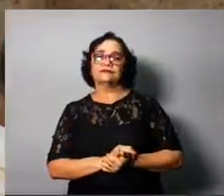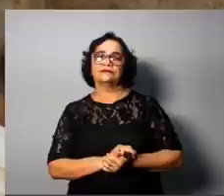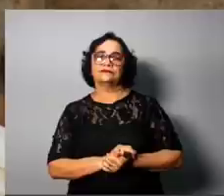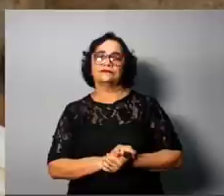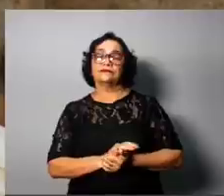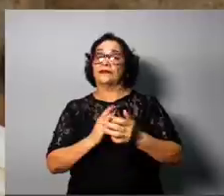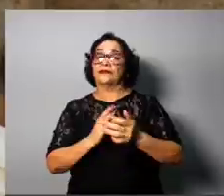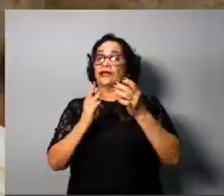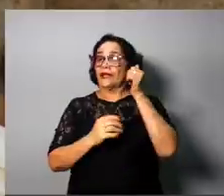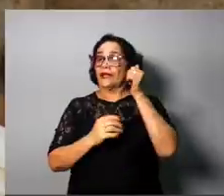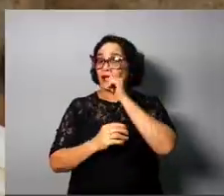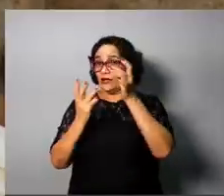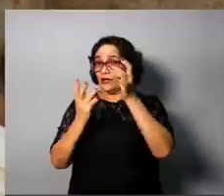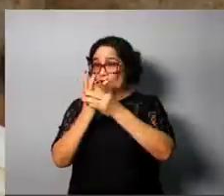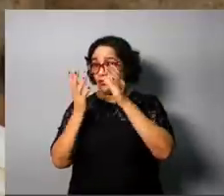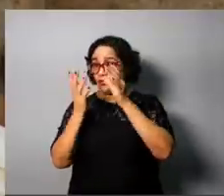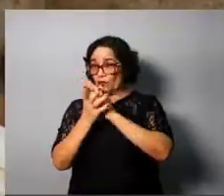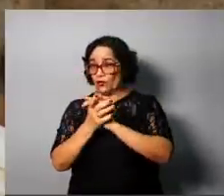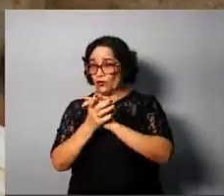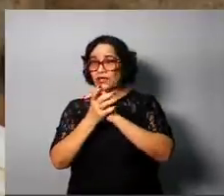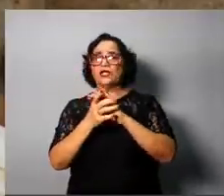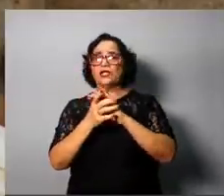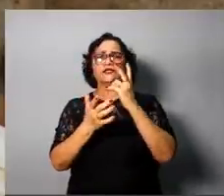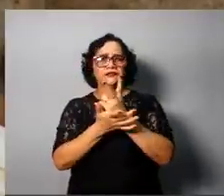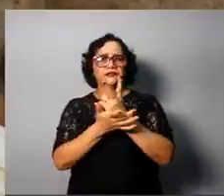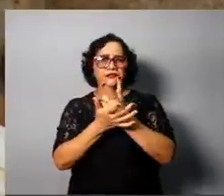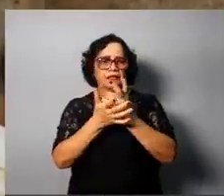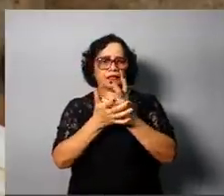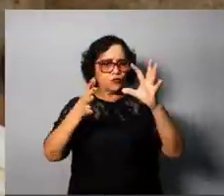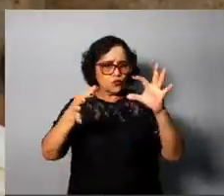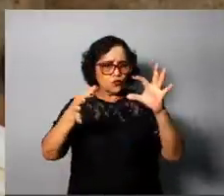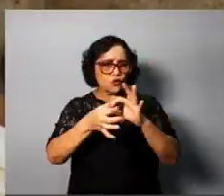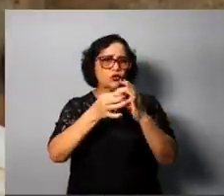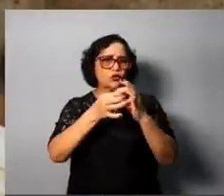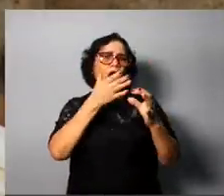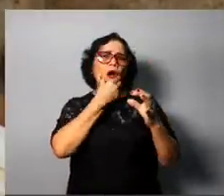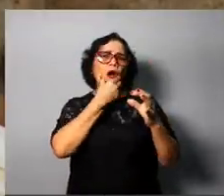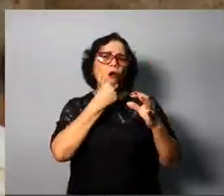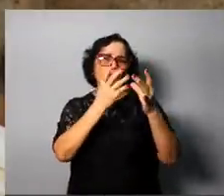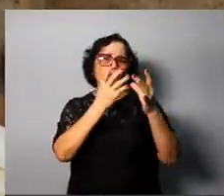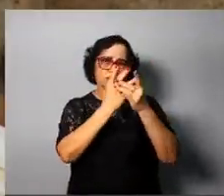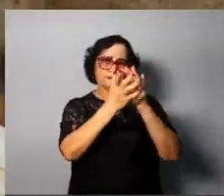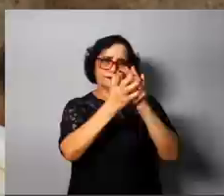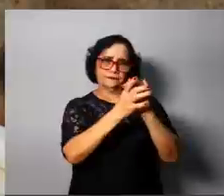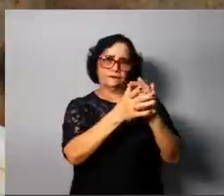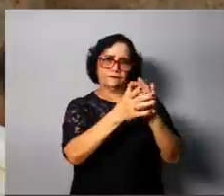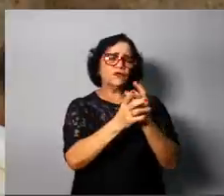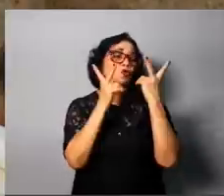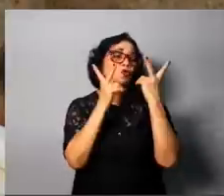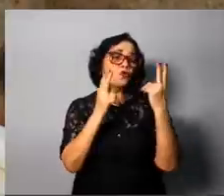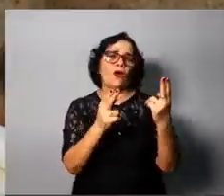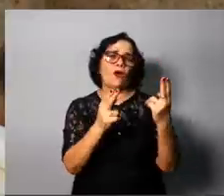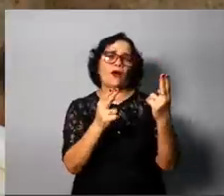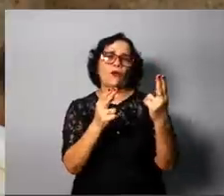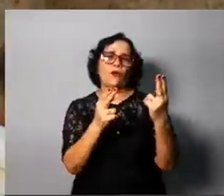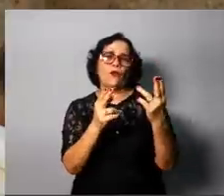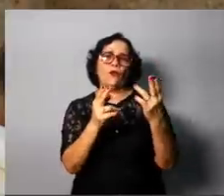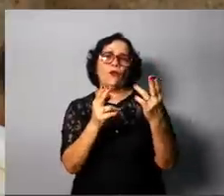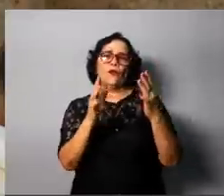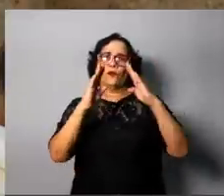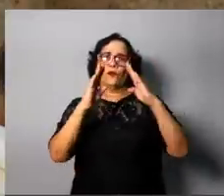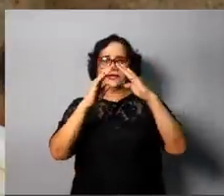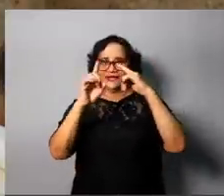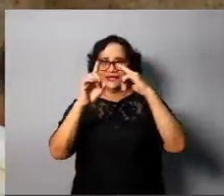não estão unidas a seus maridos do mesmo modo como a igreja está unida